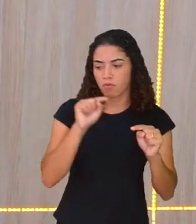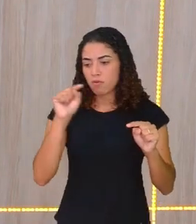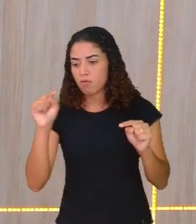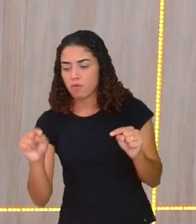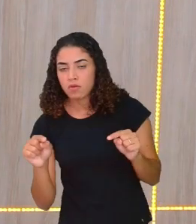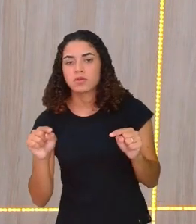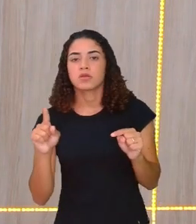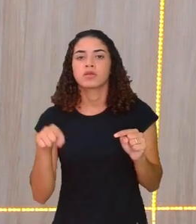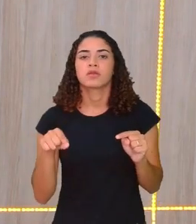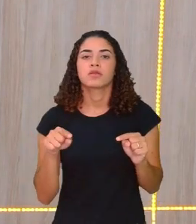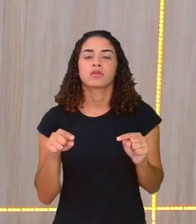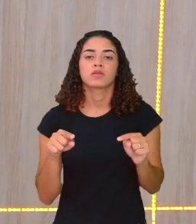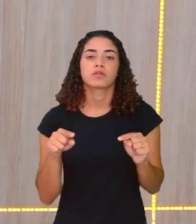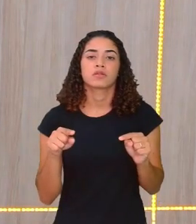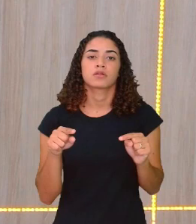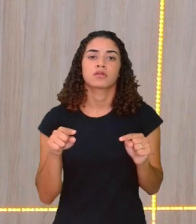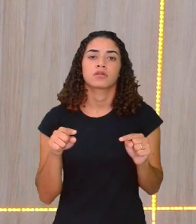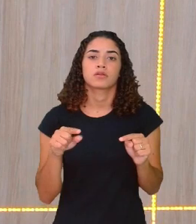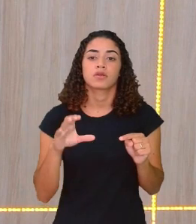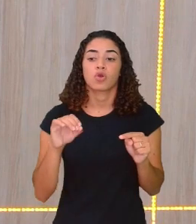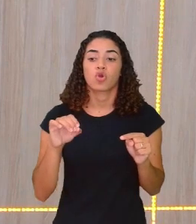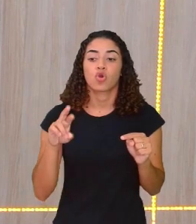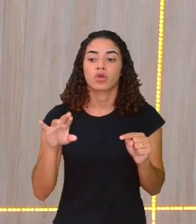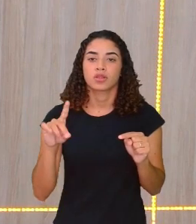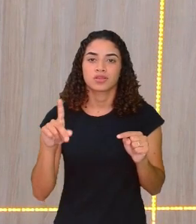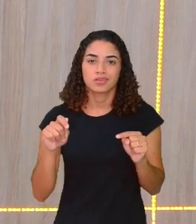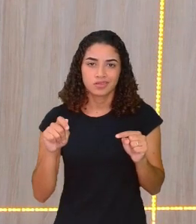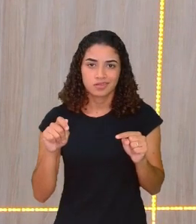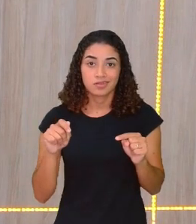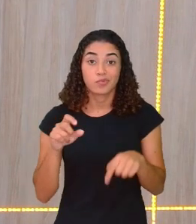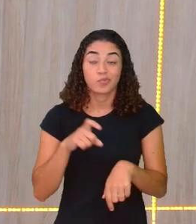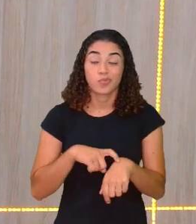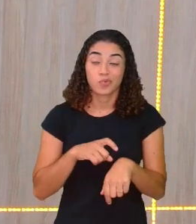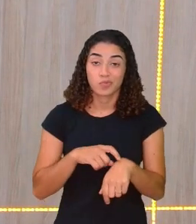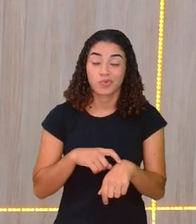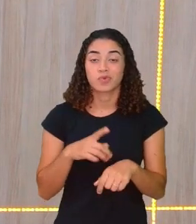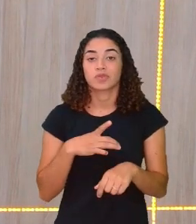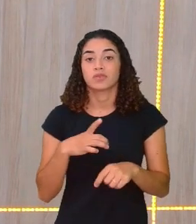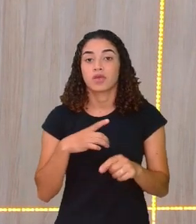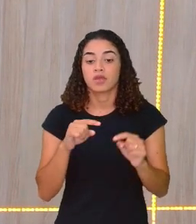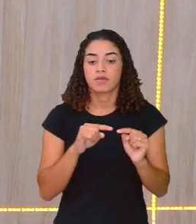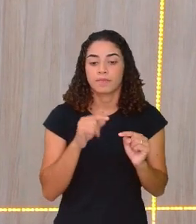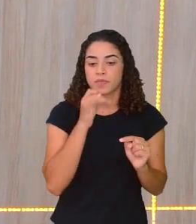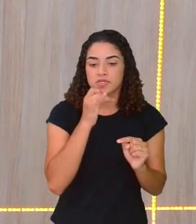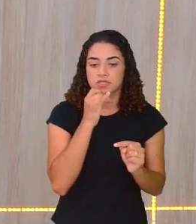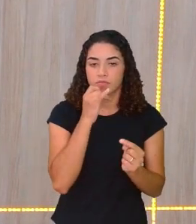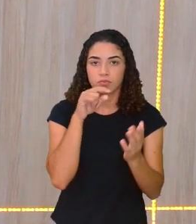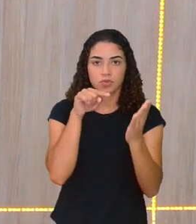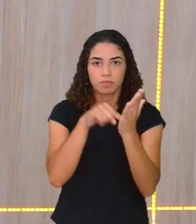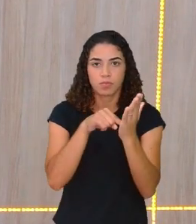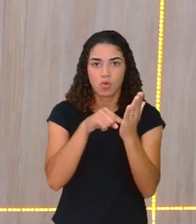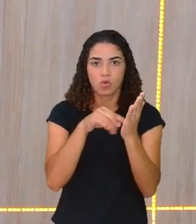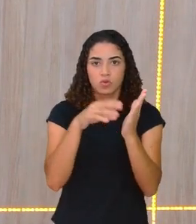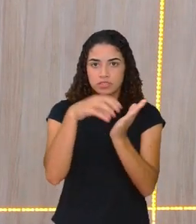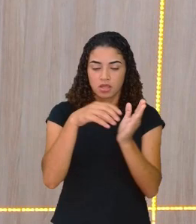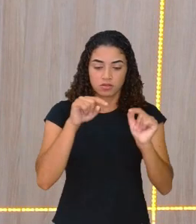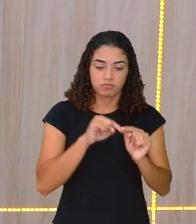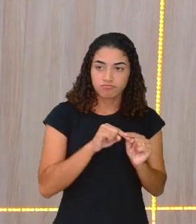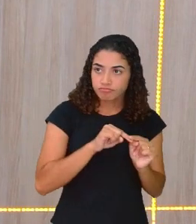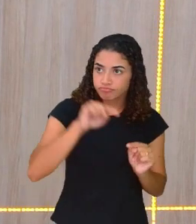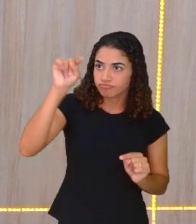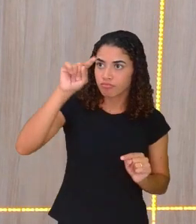outro. E quando essa corda passa no centro desse círculo, recebe o nome